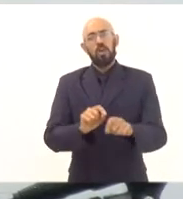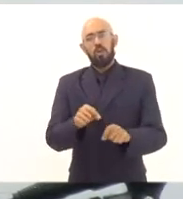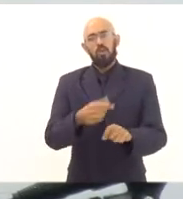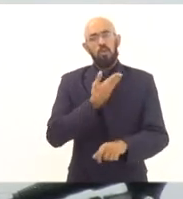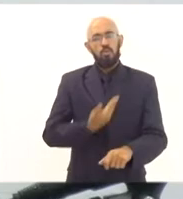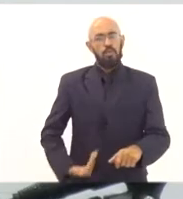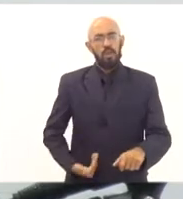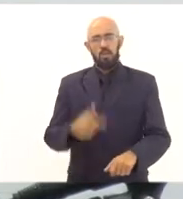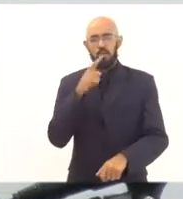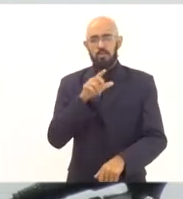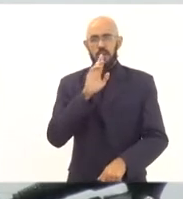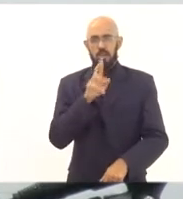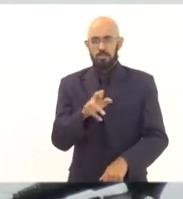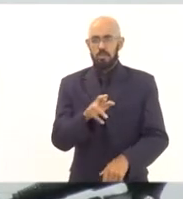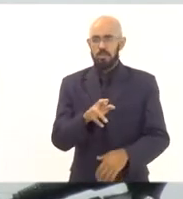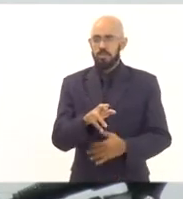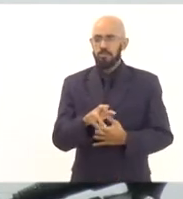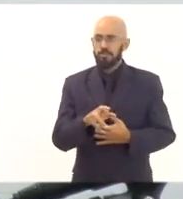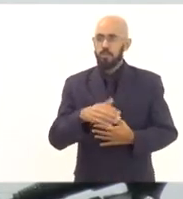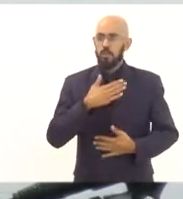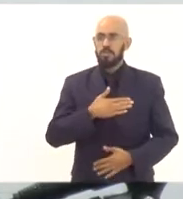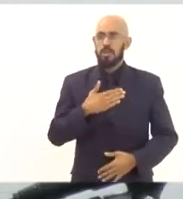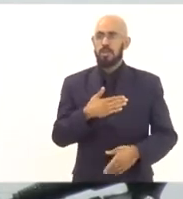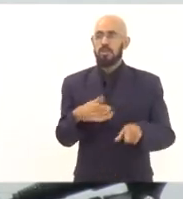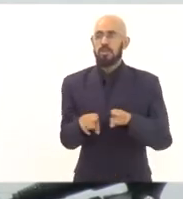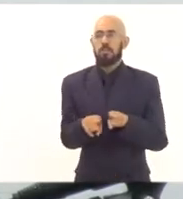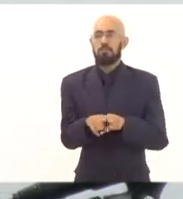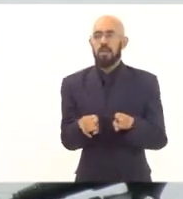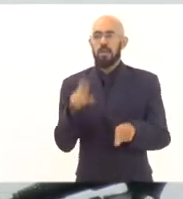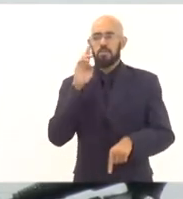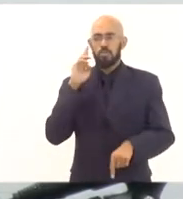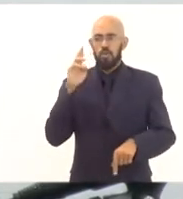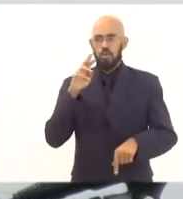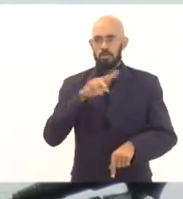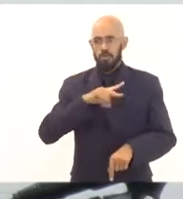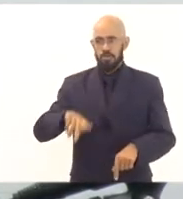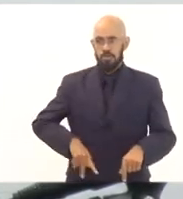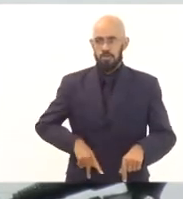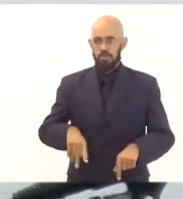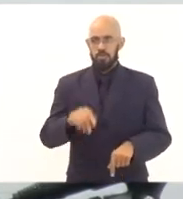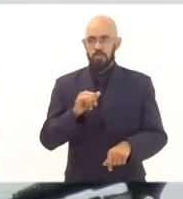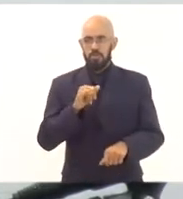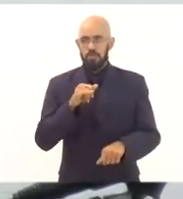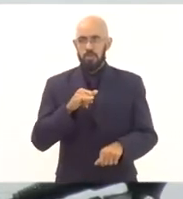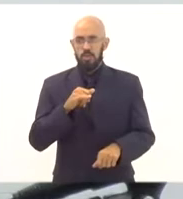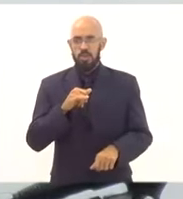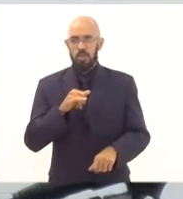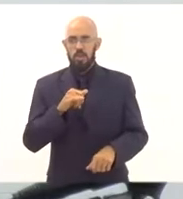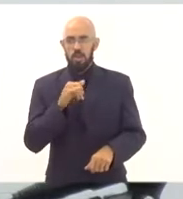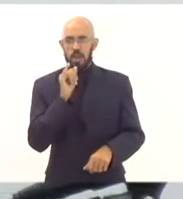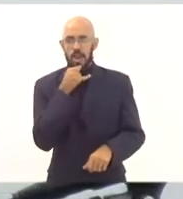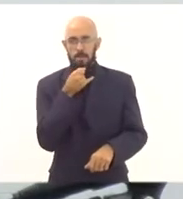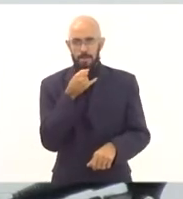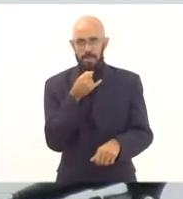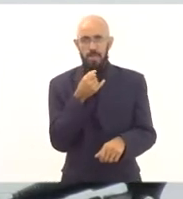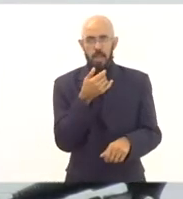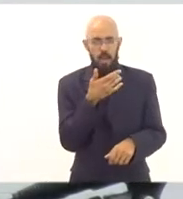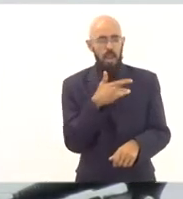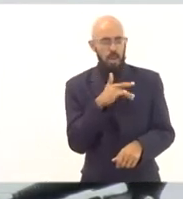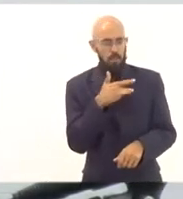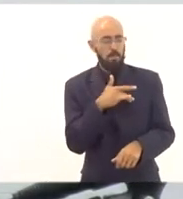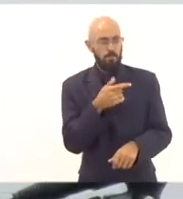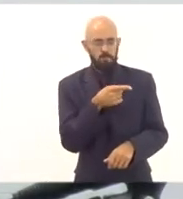respondê-las e eu gostaria se o presidente de lamentar a ausência do secretário